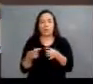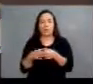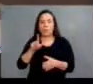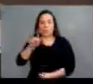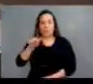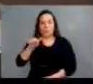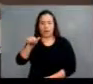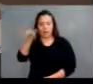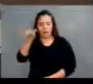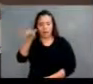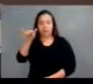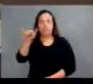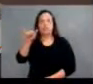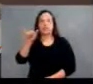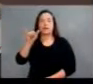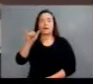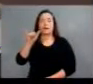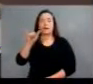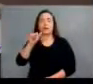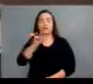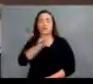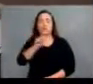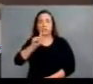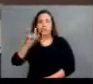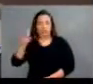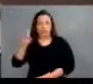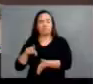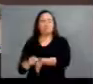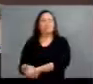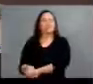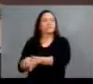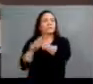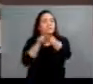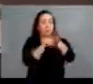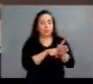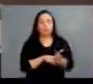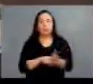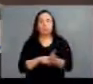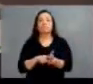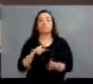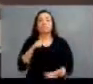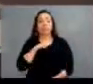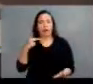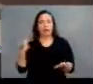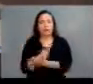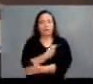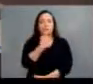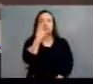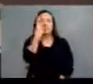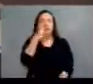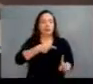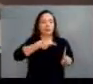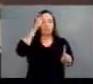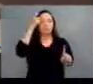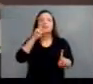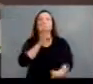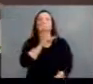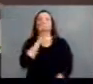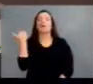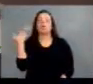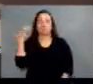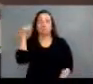da Bahia, o GGB, pelo menos um assassinato de